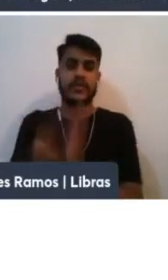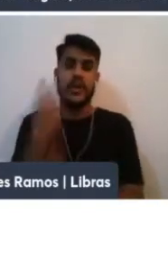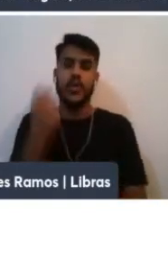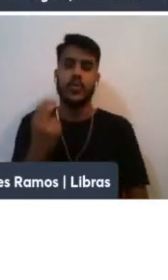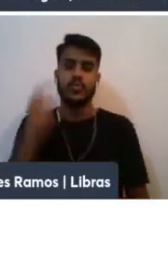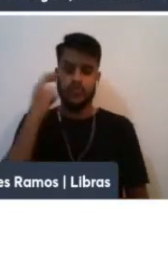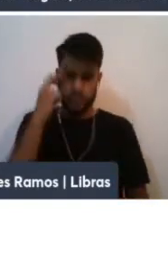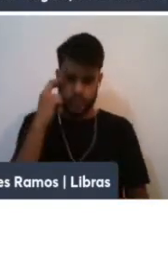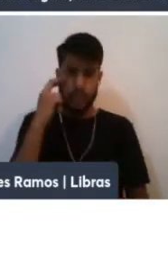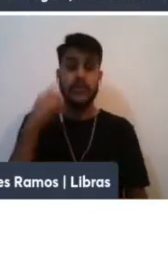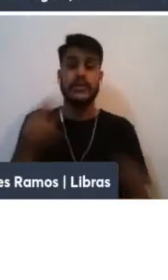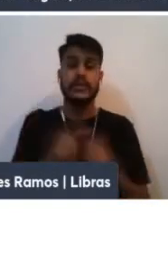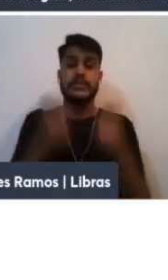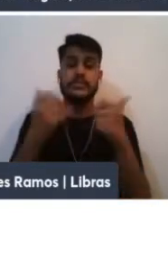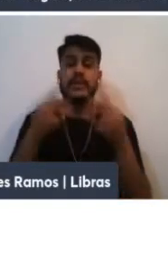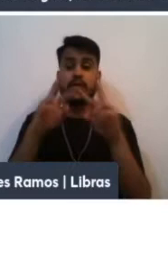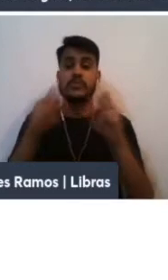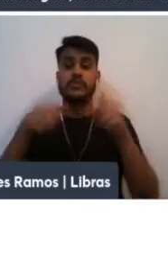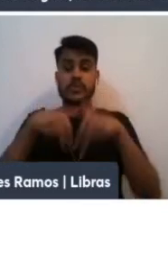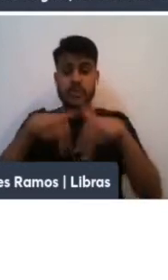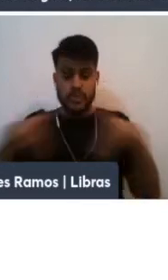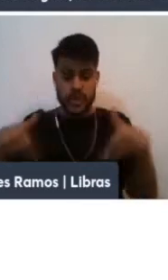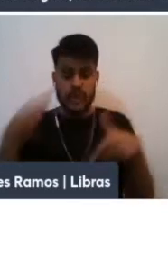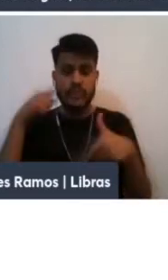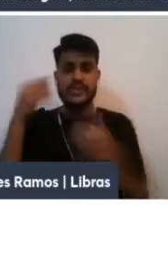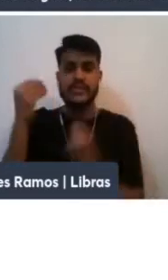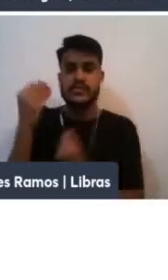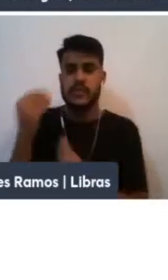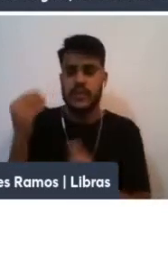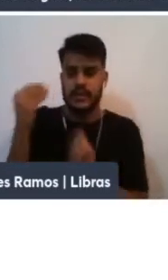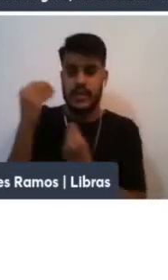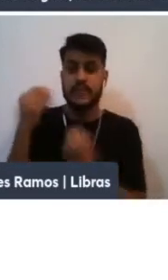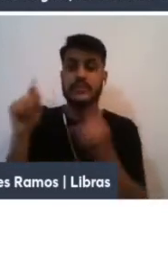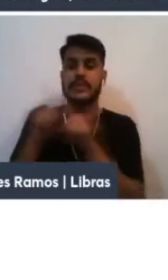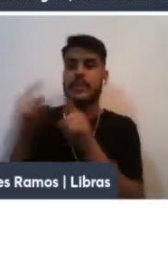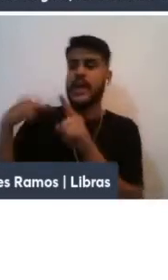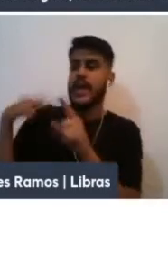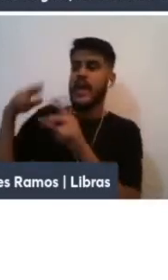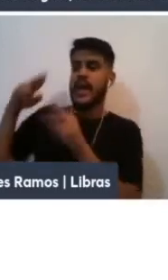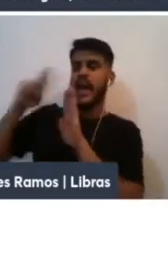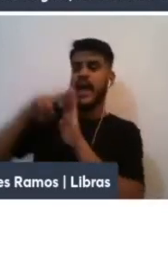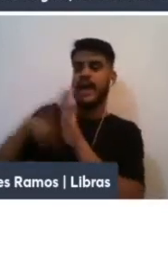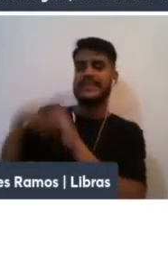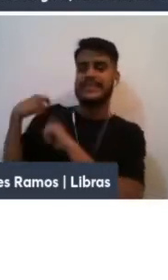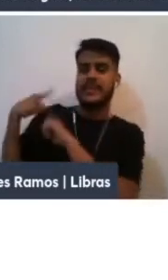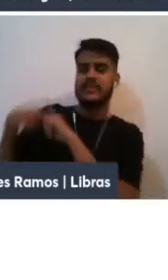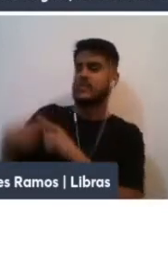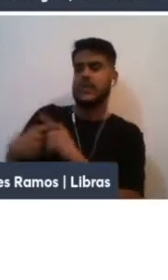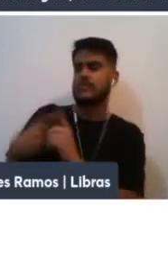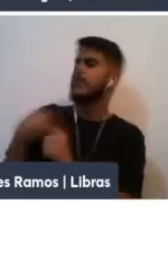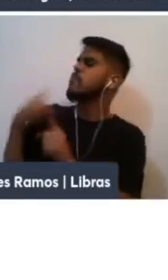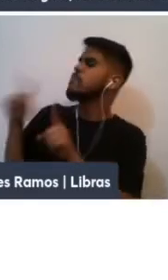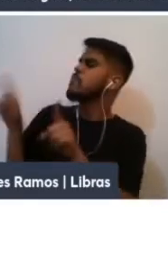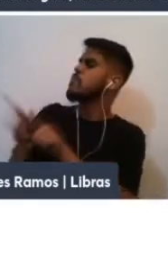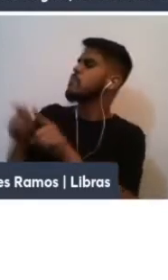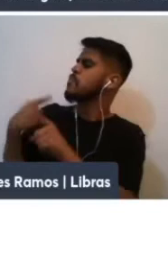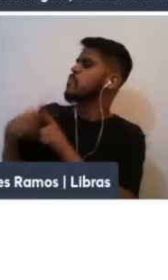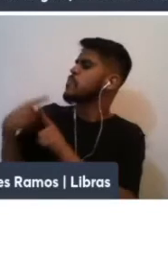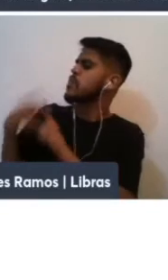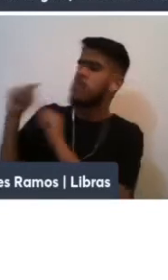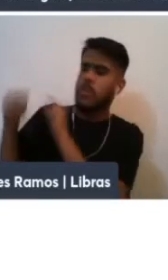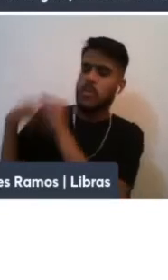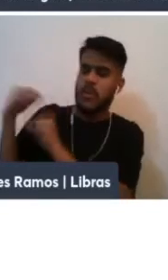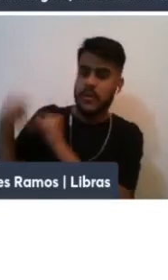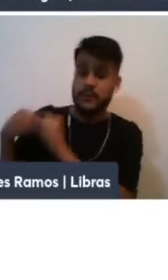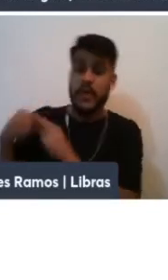questões de gênero, sexualidade, né, questionar essas normas tradicionais. e que hoje a gente vê um processo que é um pouco